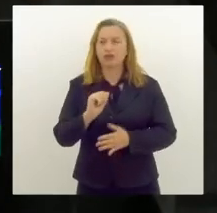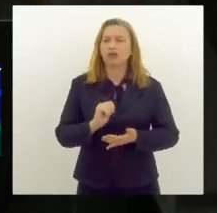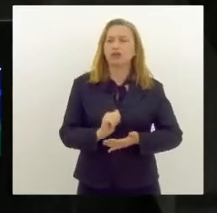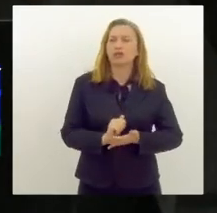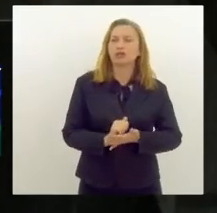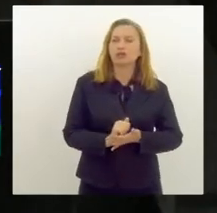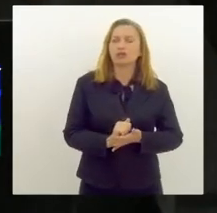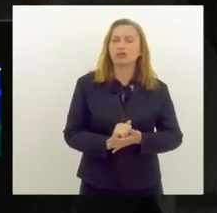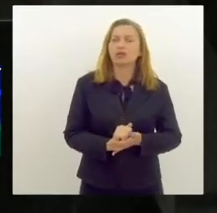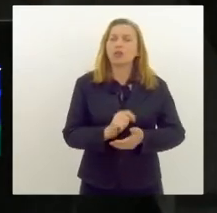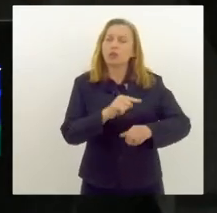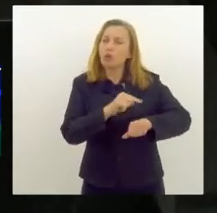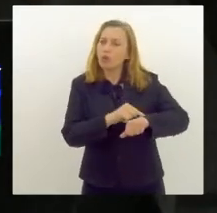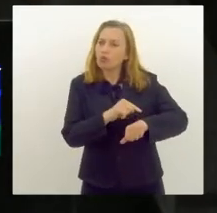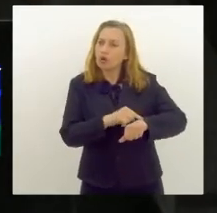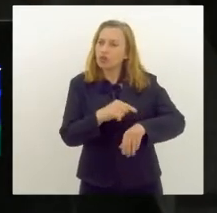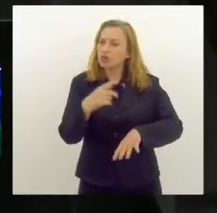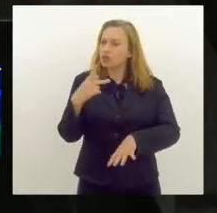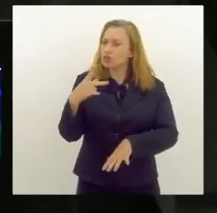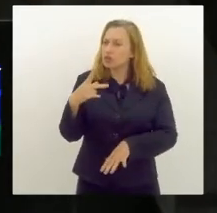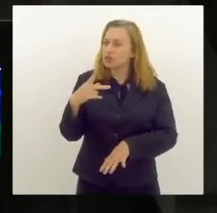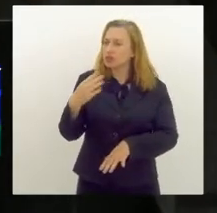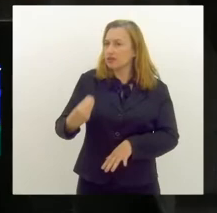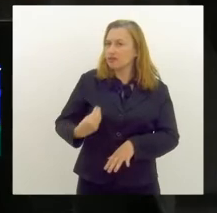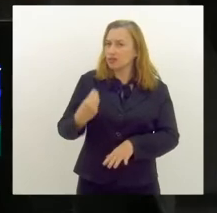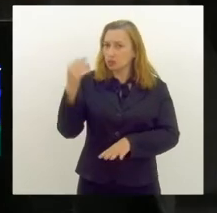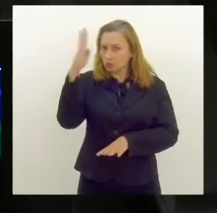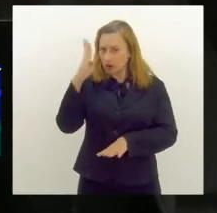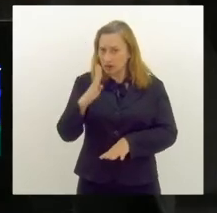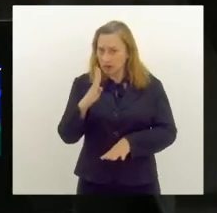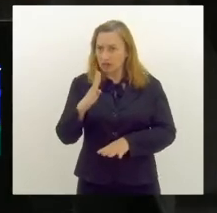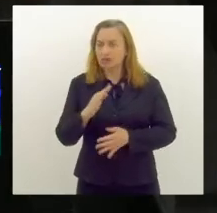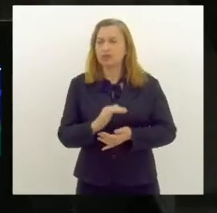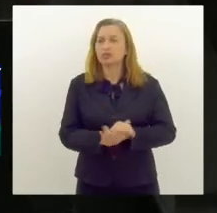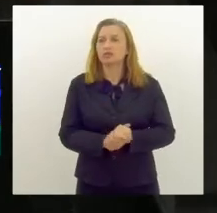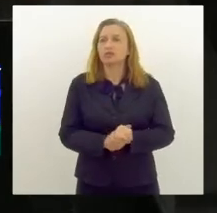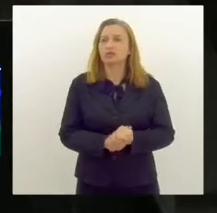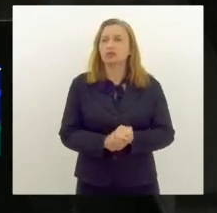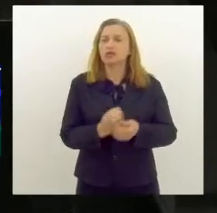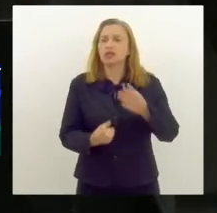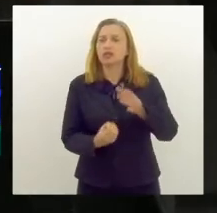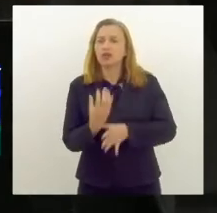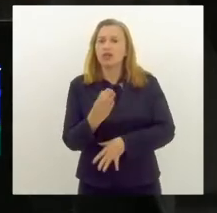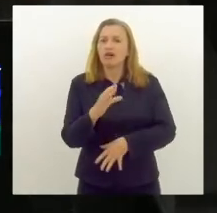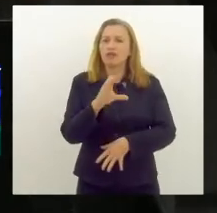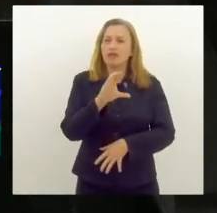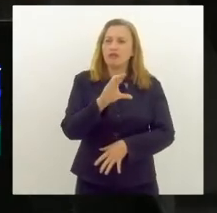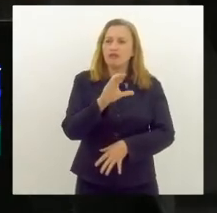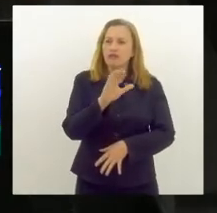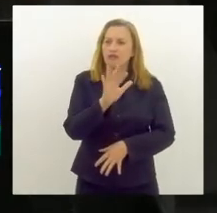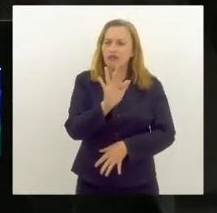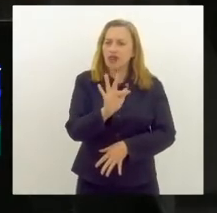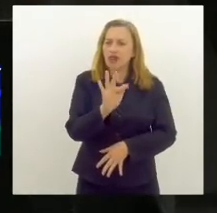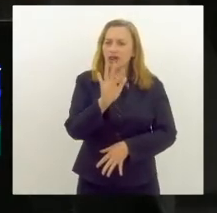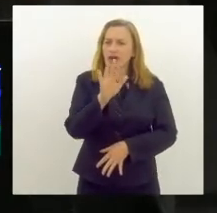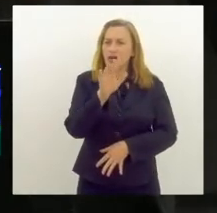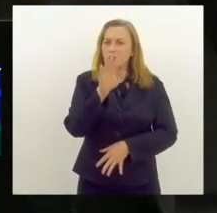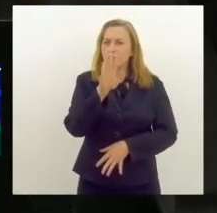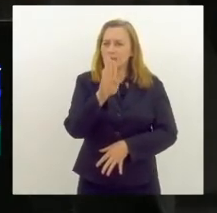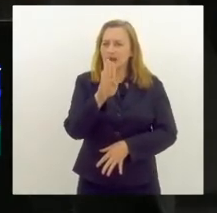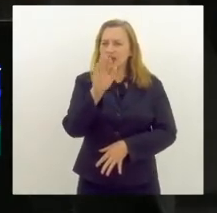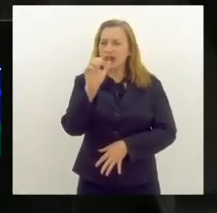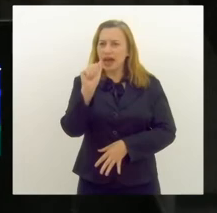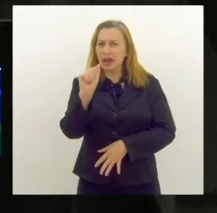determinado momento da vida desse país, criou o FEBEAPA. FEBEAPA era a